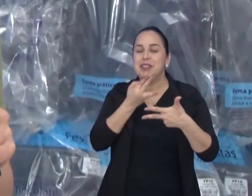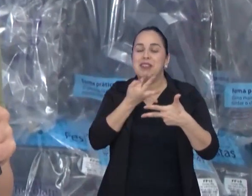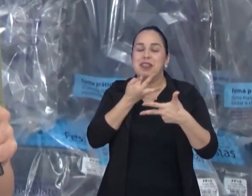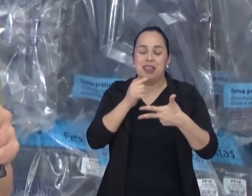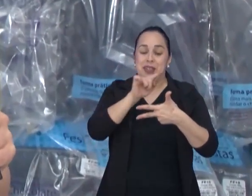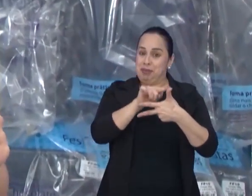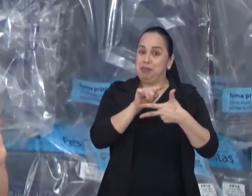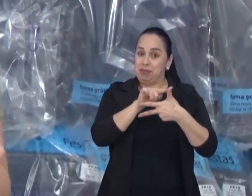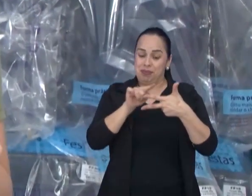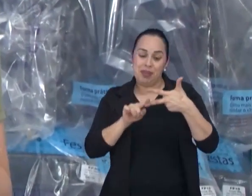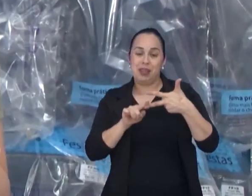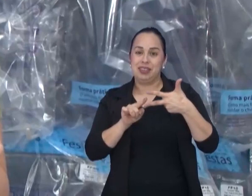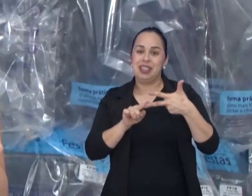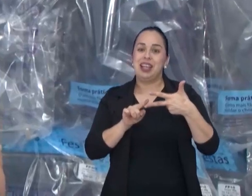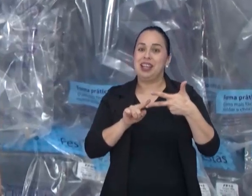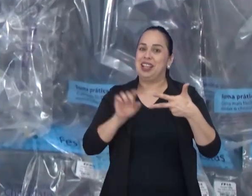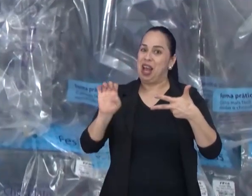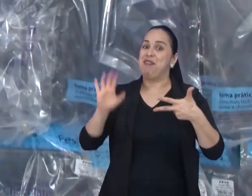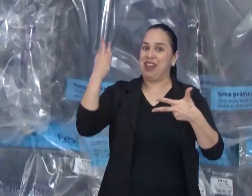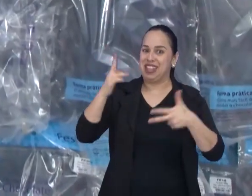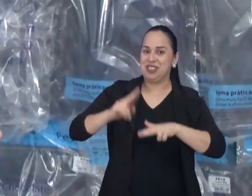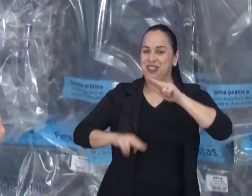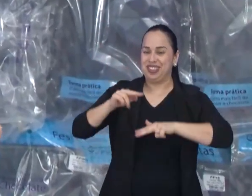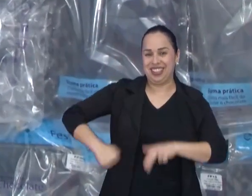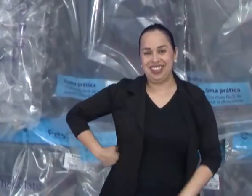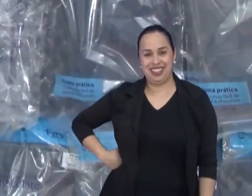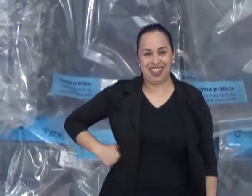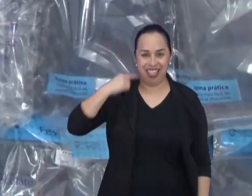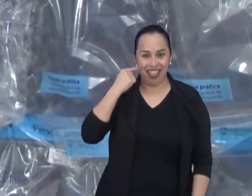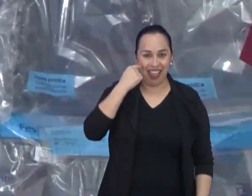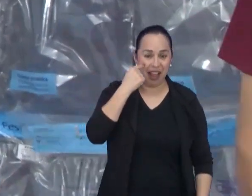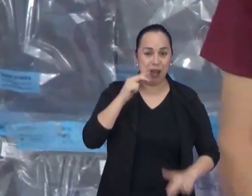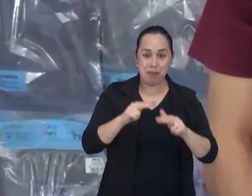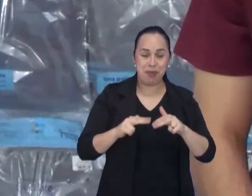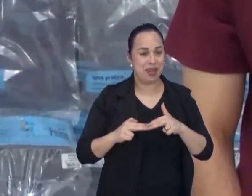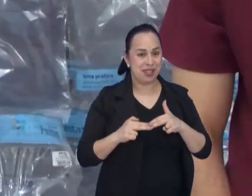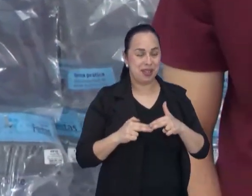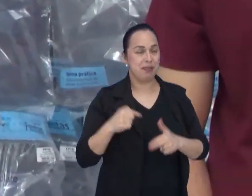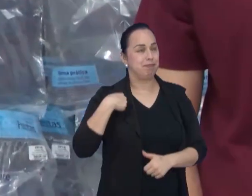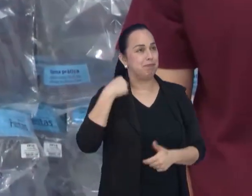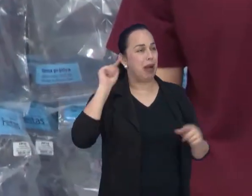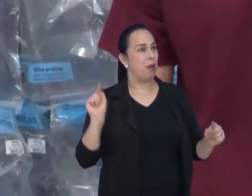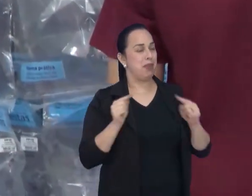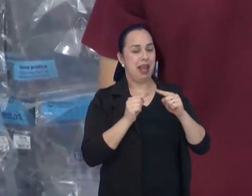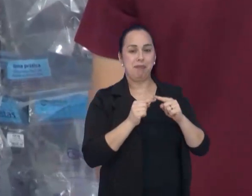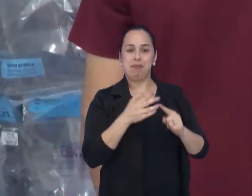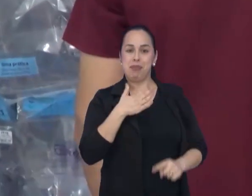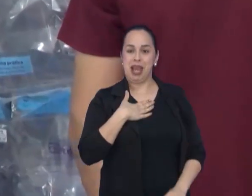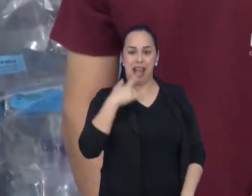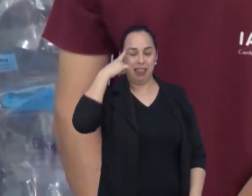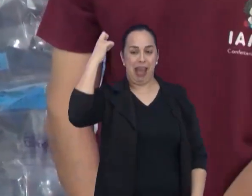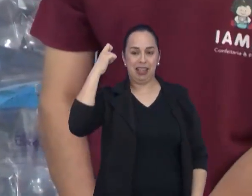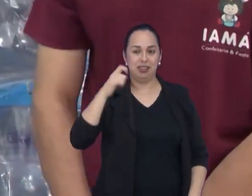dessas festas que entra nesse top 3 é a festa junina. E olha, para confirmar essa minha ideia, eu tô aqui numa loja de festas,